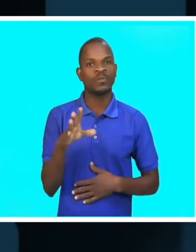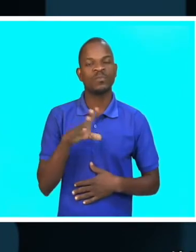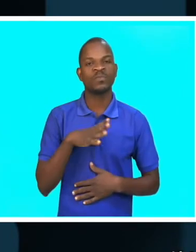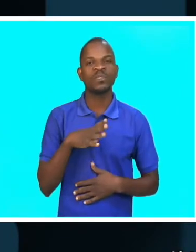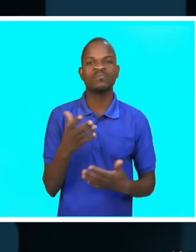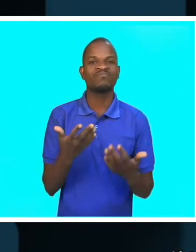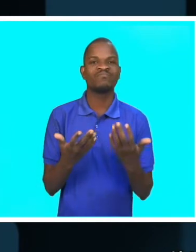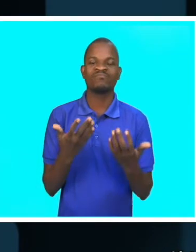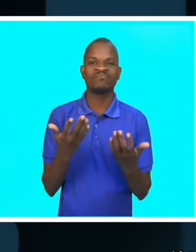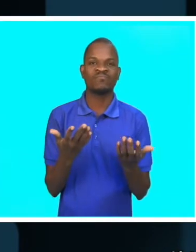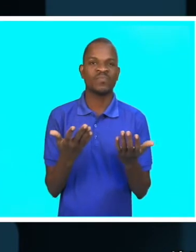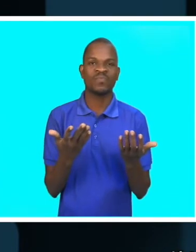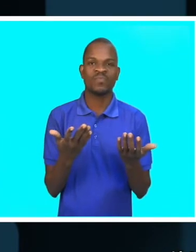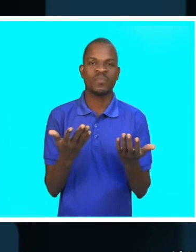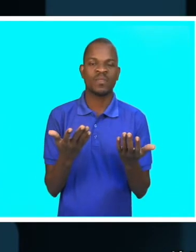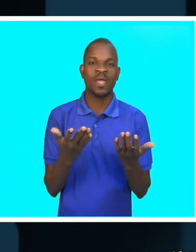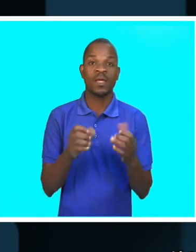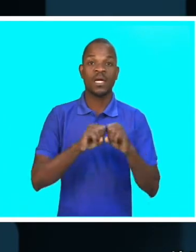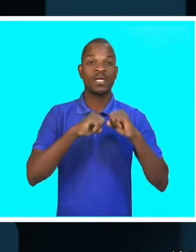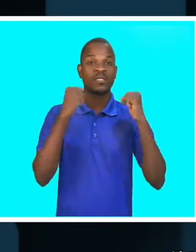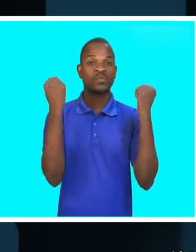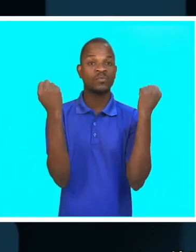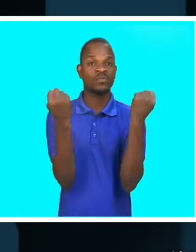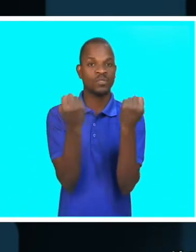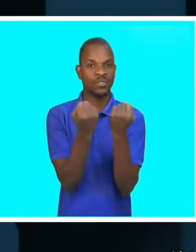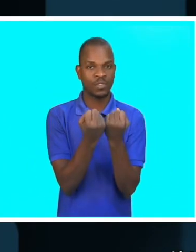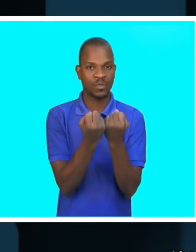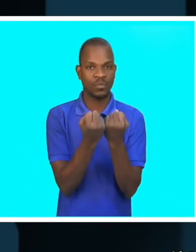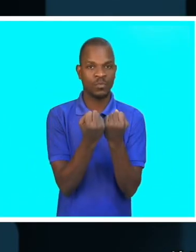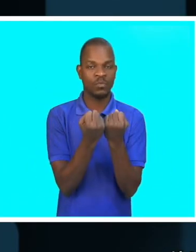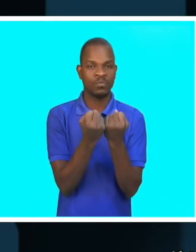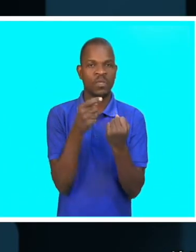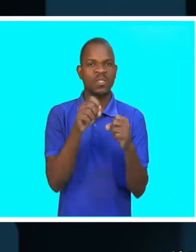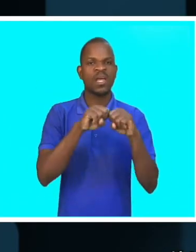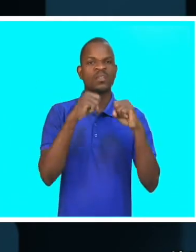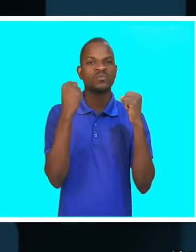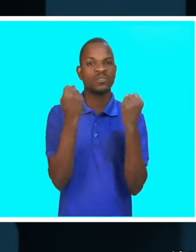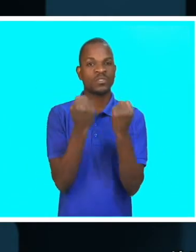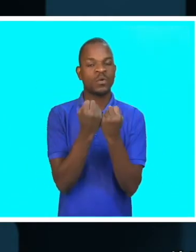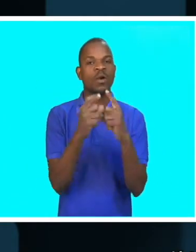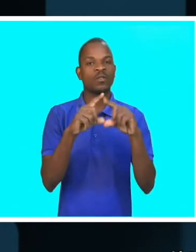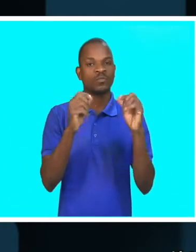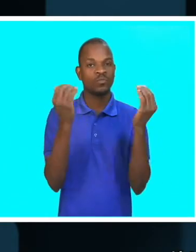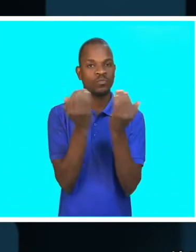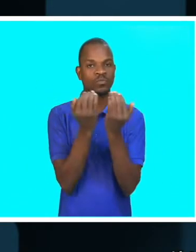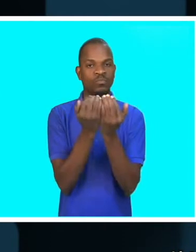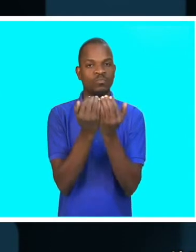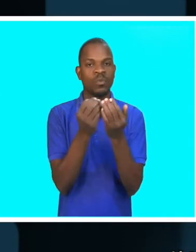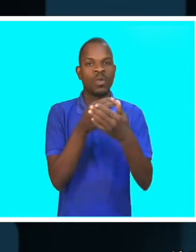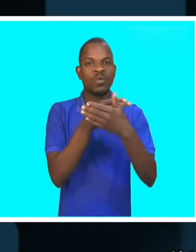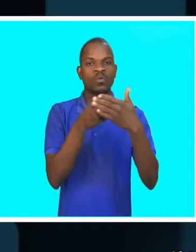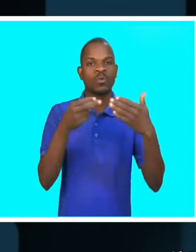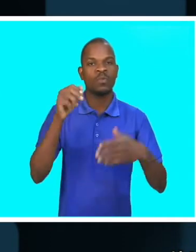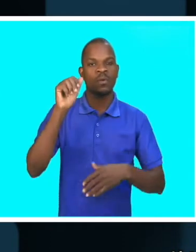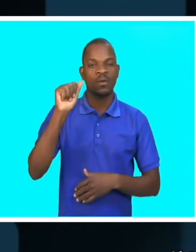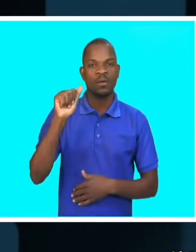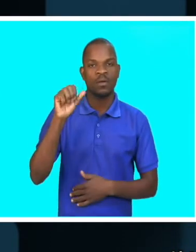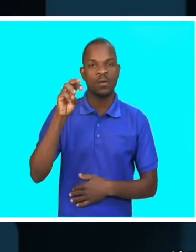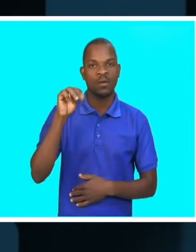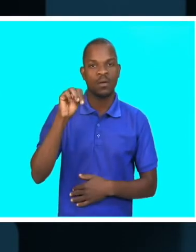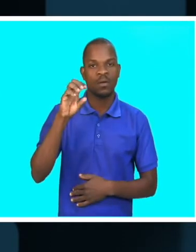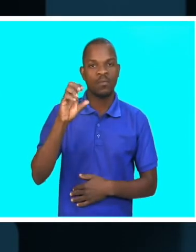Já temos agora uma associação de teatro, AMUT, chama-se